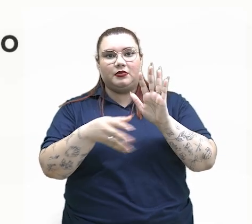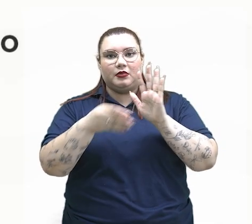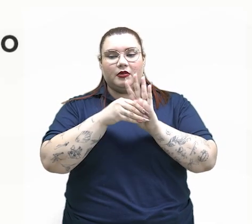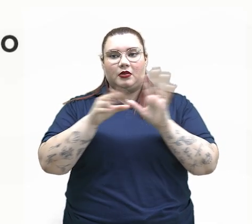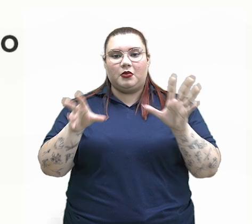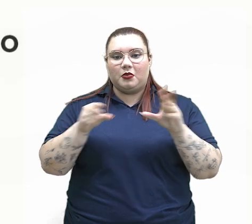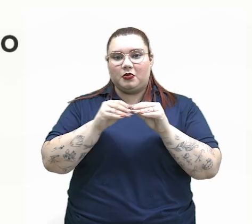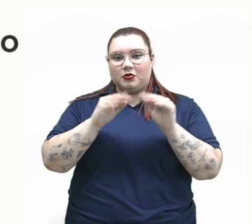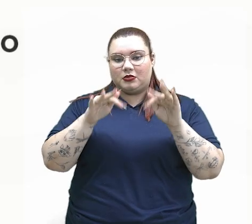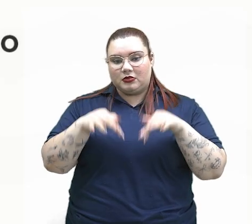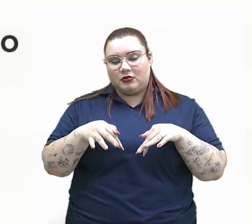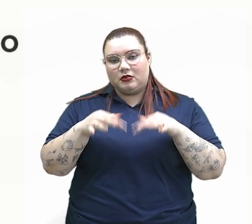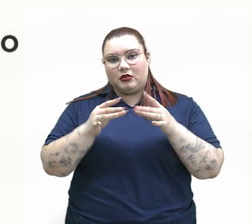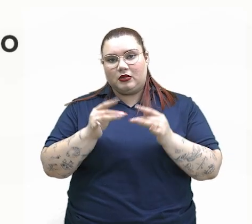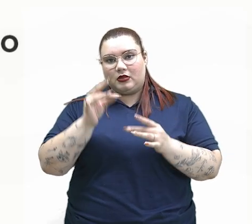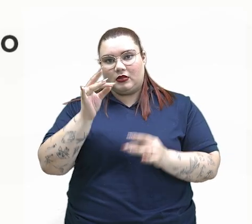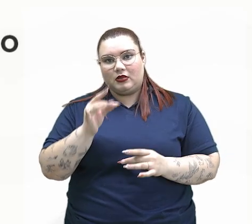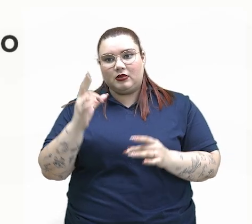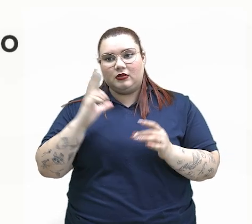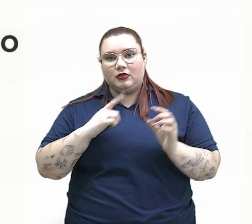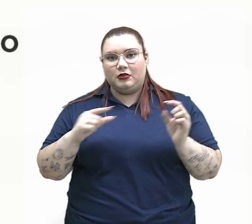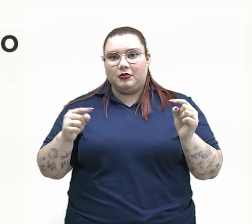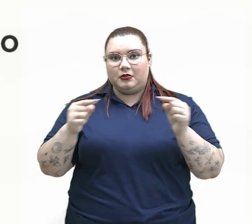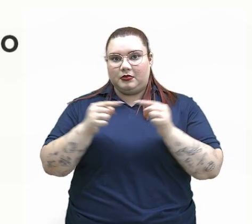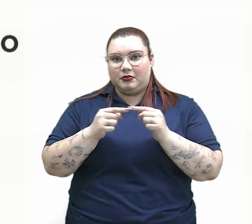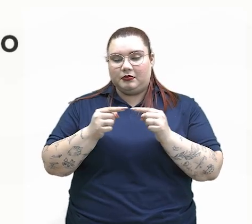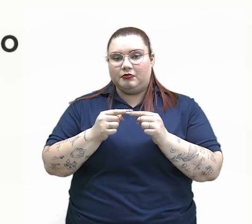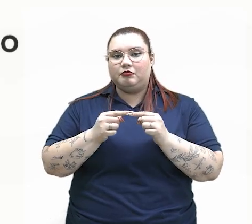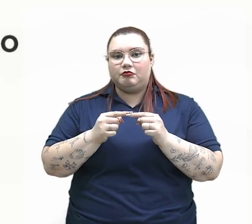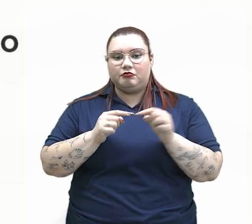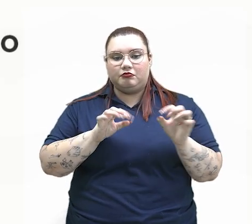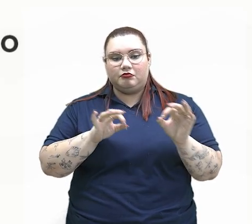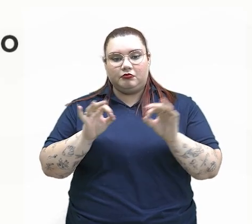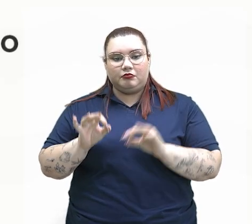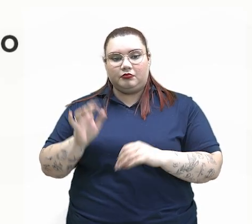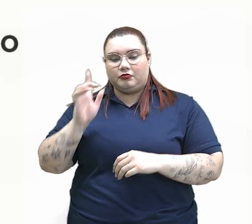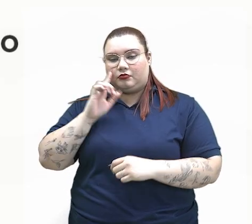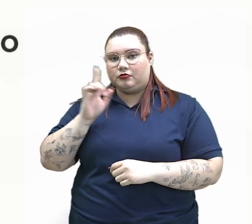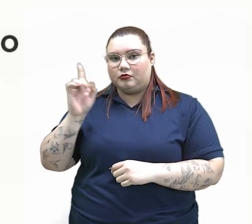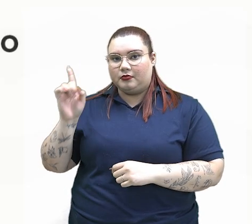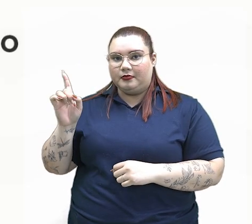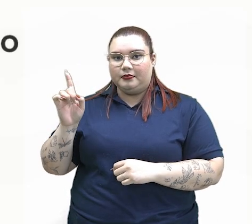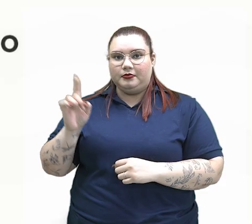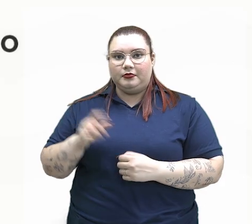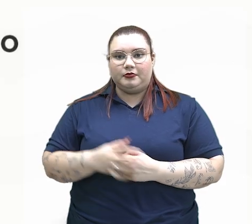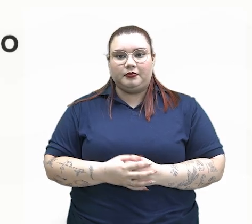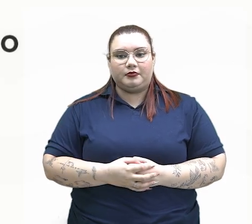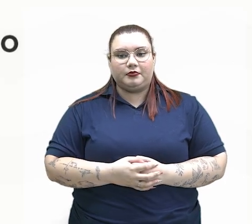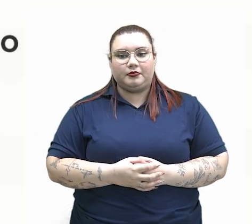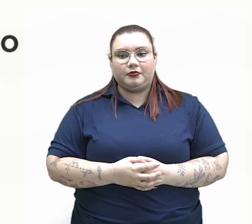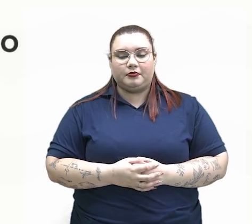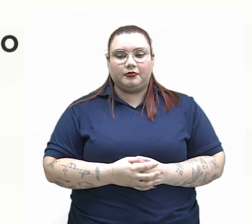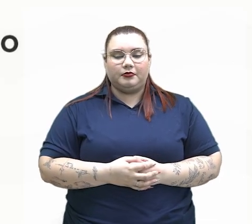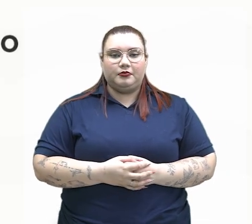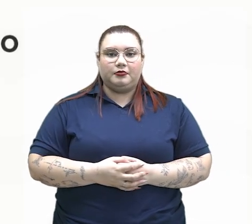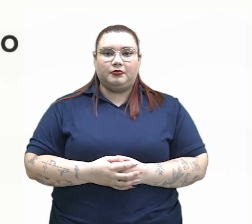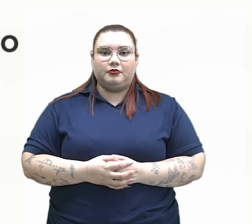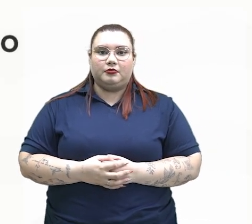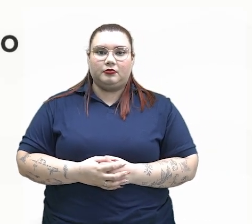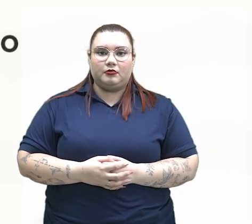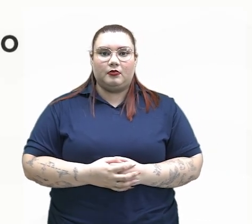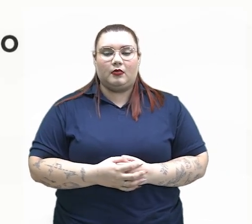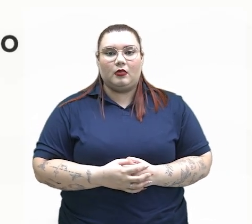conclusão, né? Sendo detalhado como o órgão regulamentador do sistema educacional brasileiro, certo? Então,